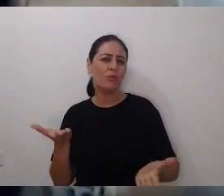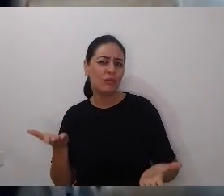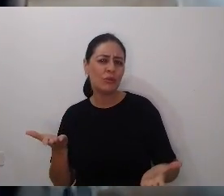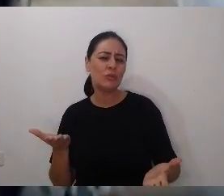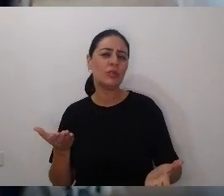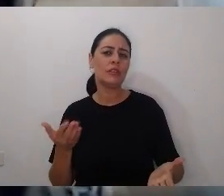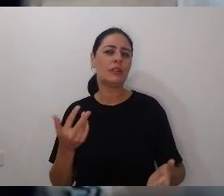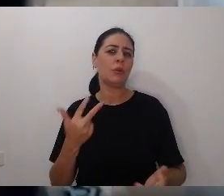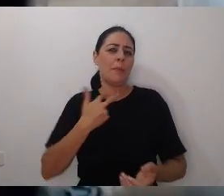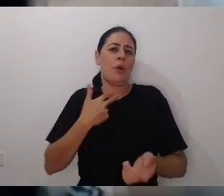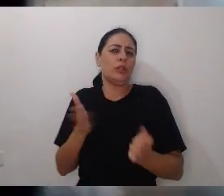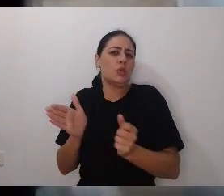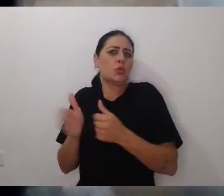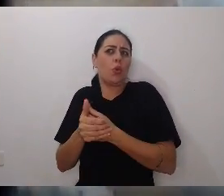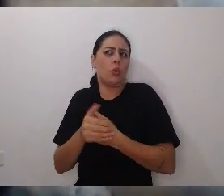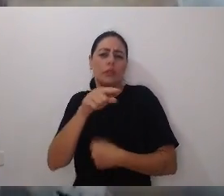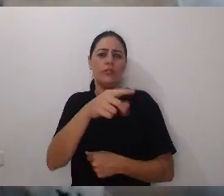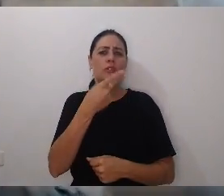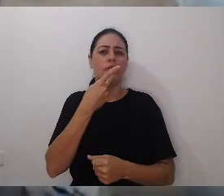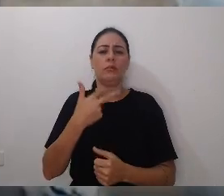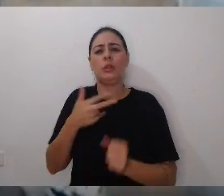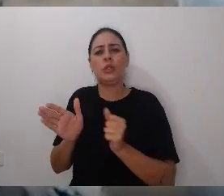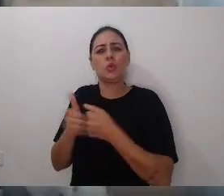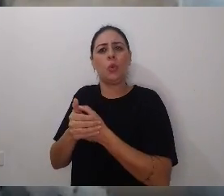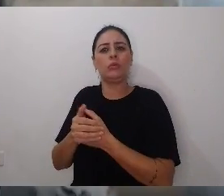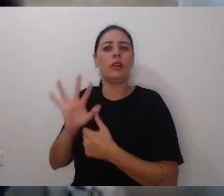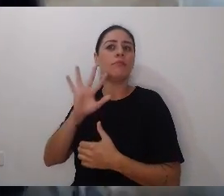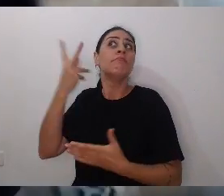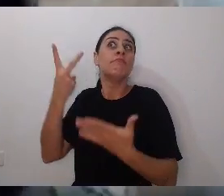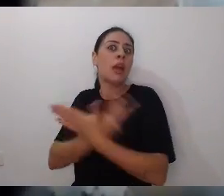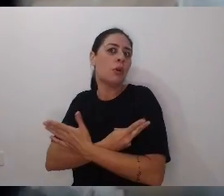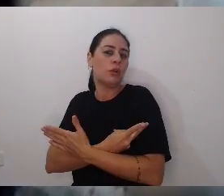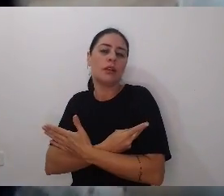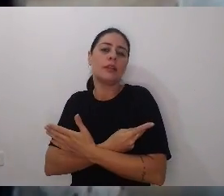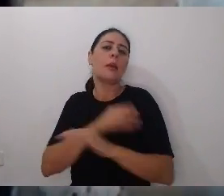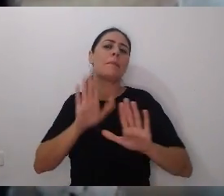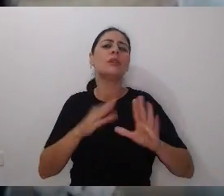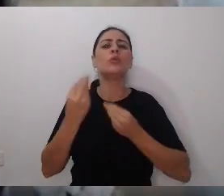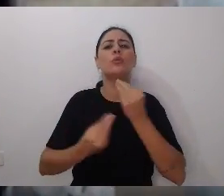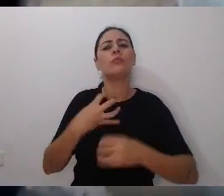estamos vivendo, sobre esse vírus, de que forma, a melhor forma da gente abordar esse tema. A gente deve abordar esse